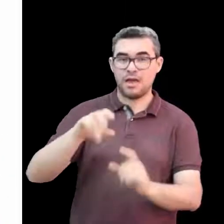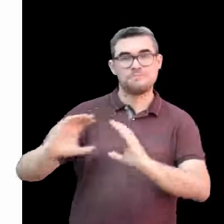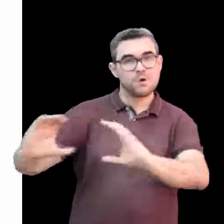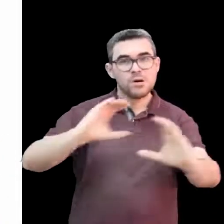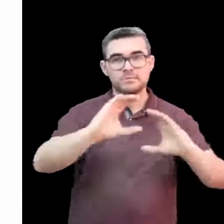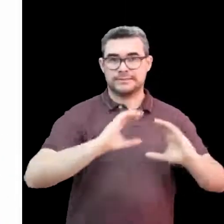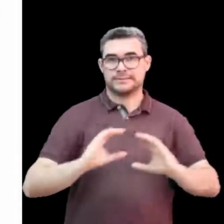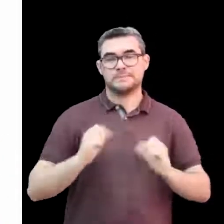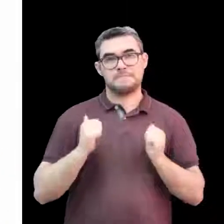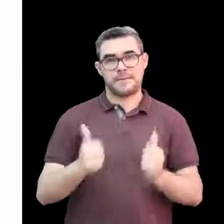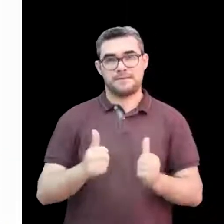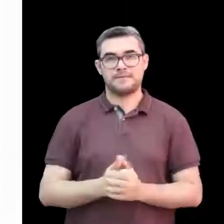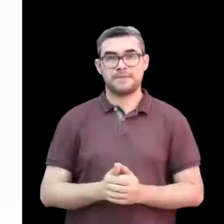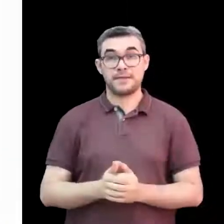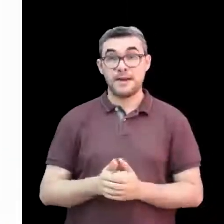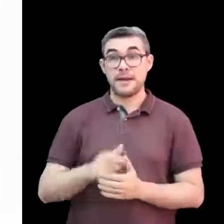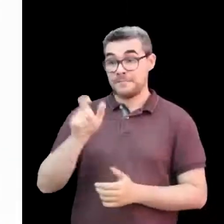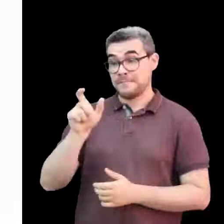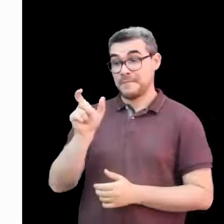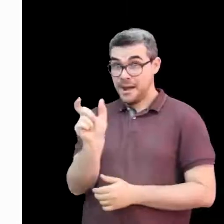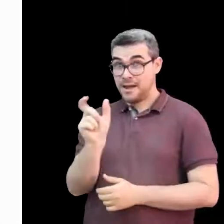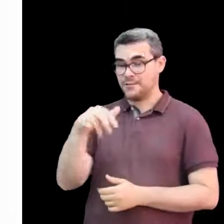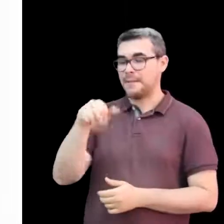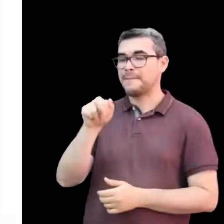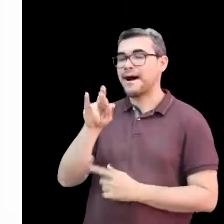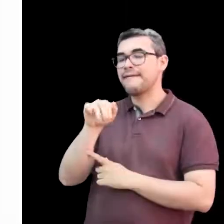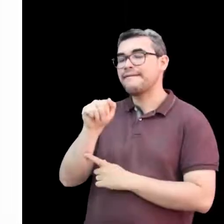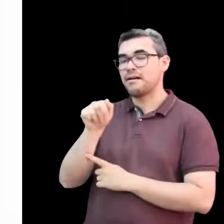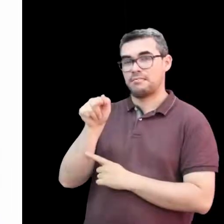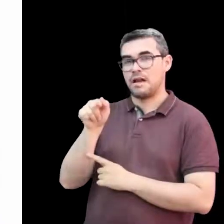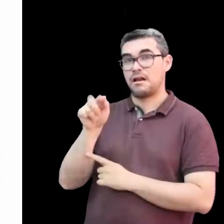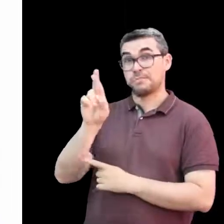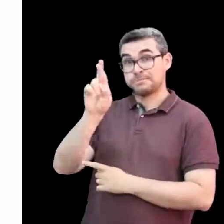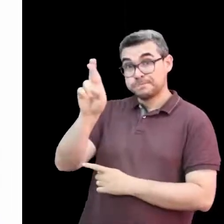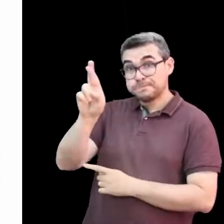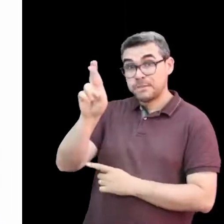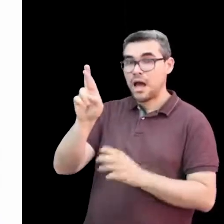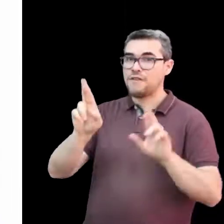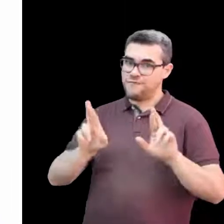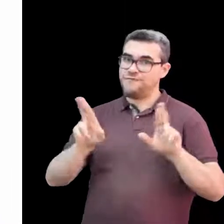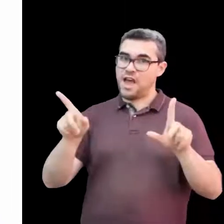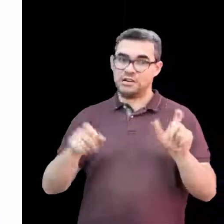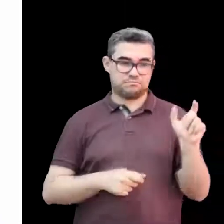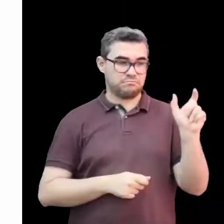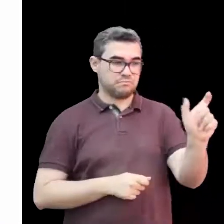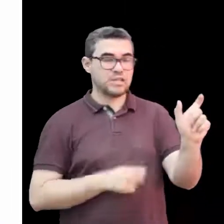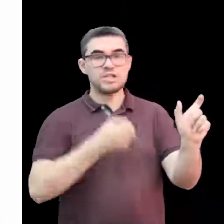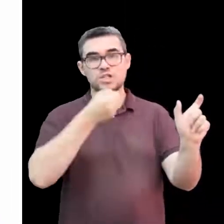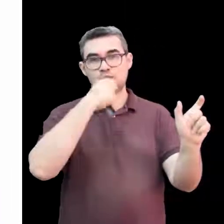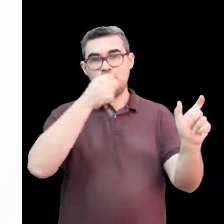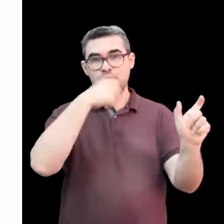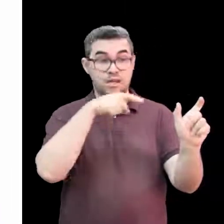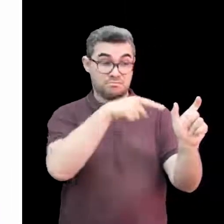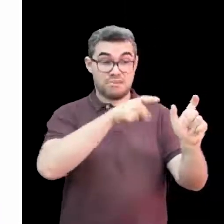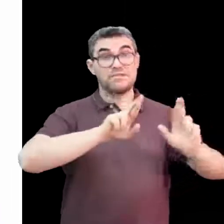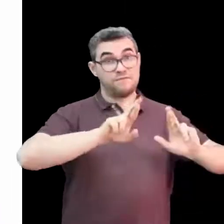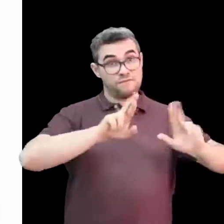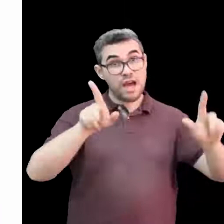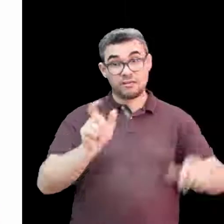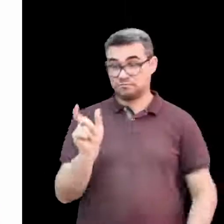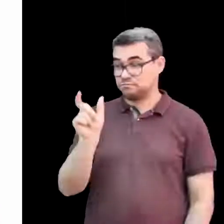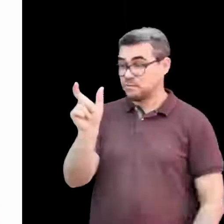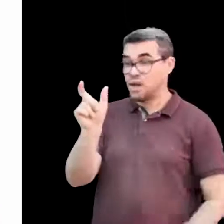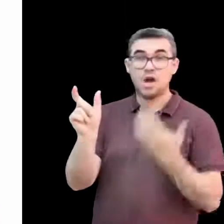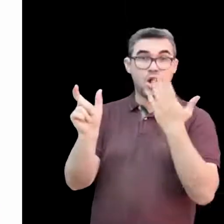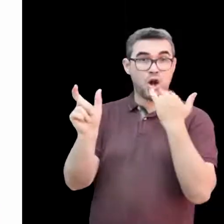à comunicação. Maria ocupa um espaço em oposição a sorvete e a come. Oposição